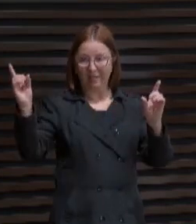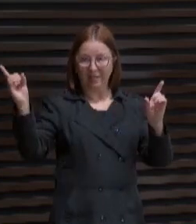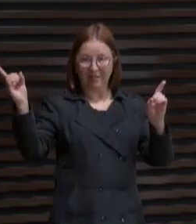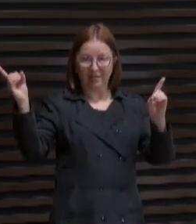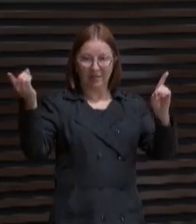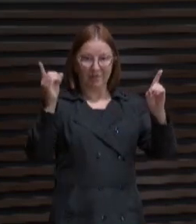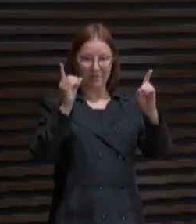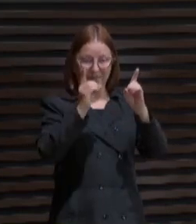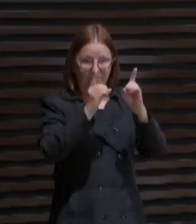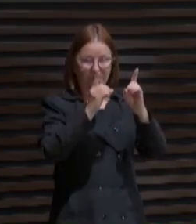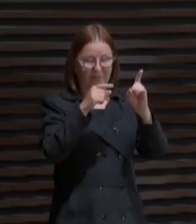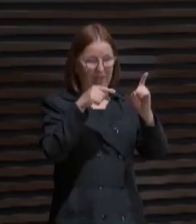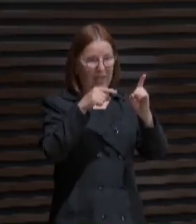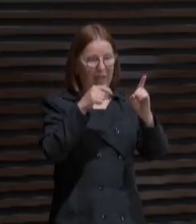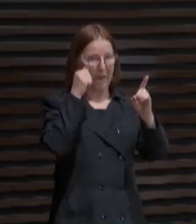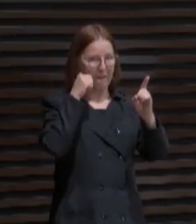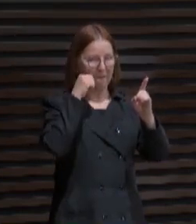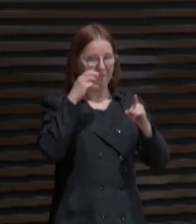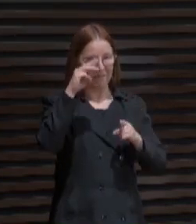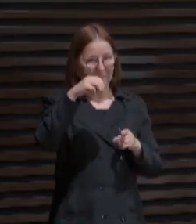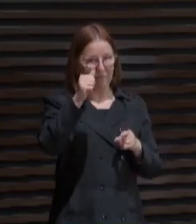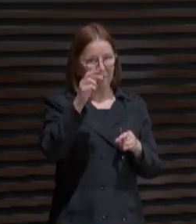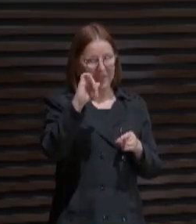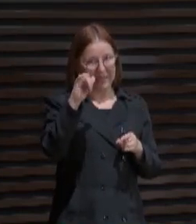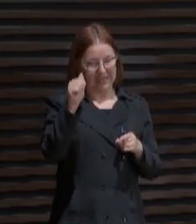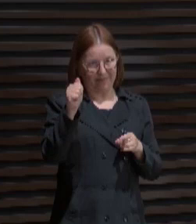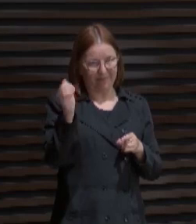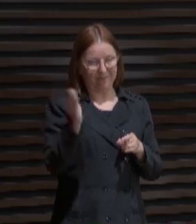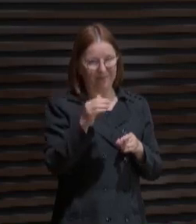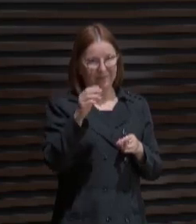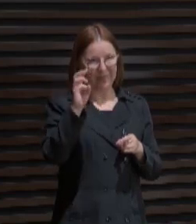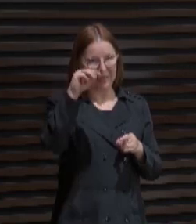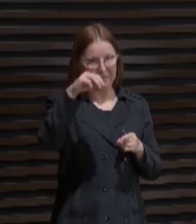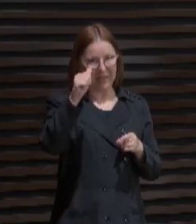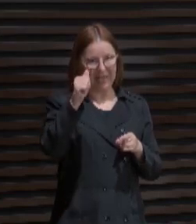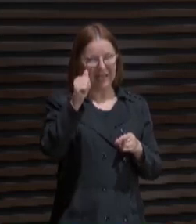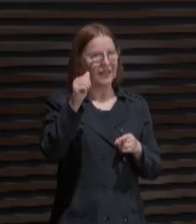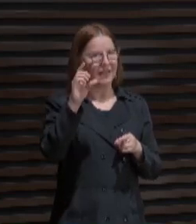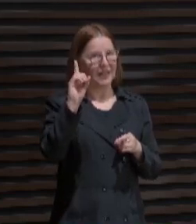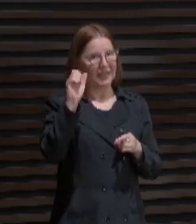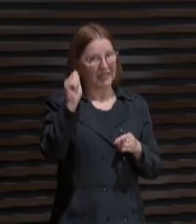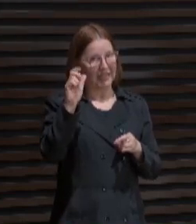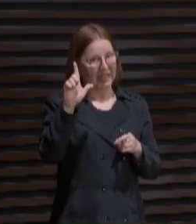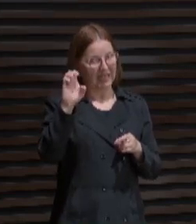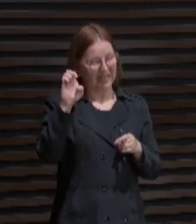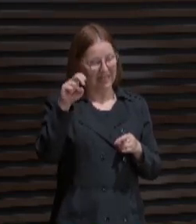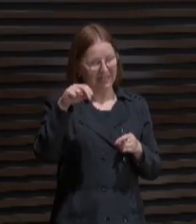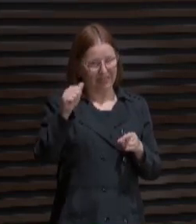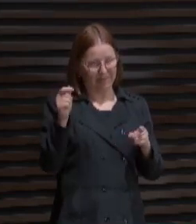que estava chorando. É Jesus que vai até os discípulos medrosos na casa.